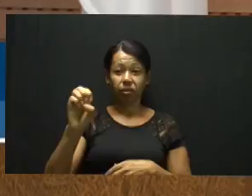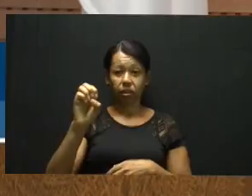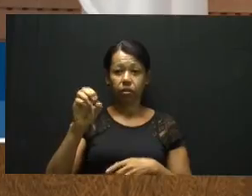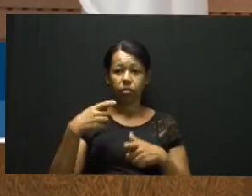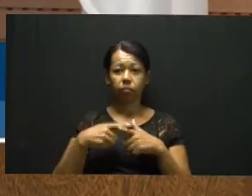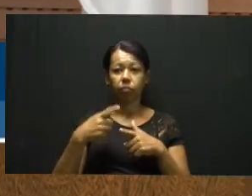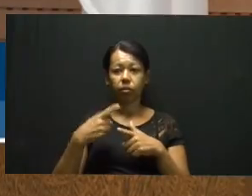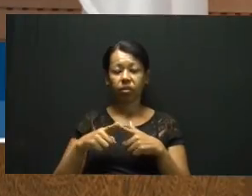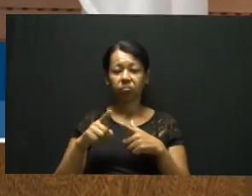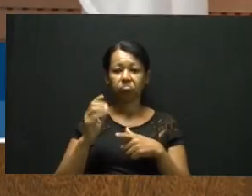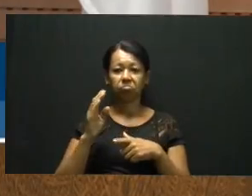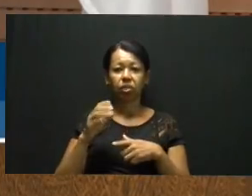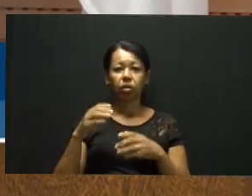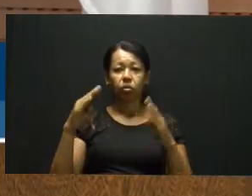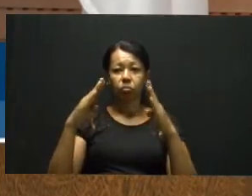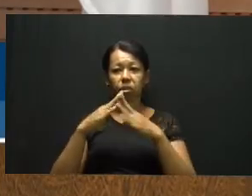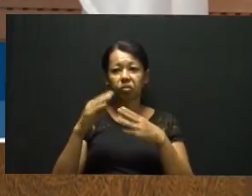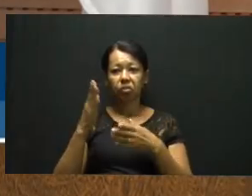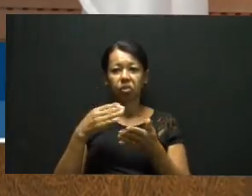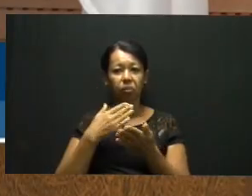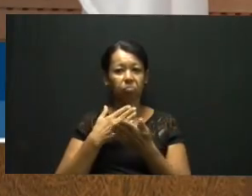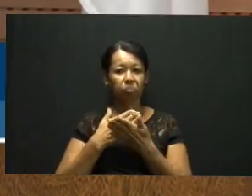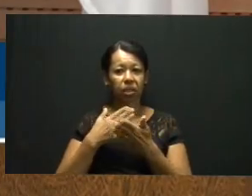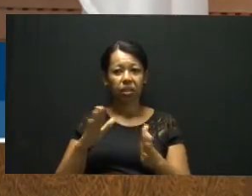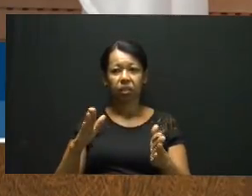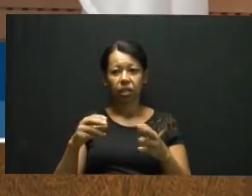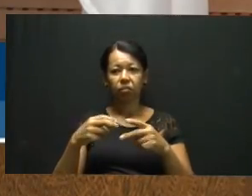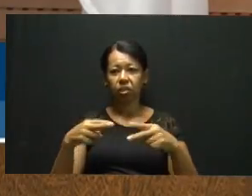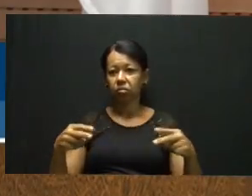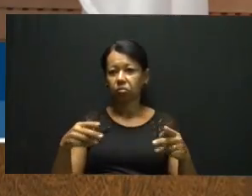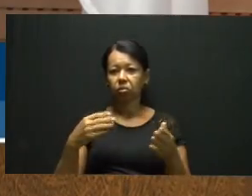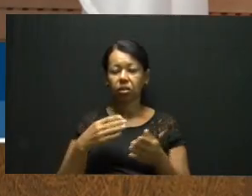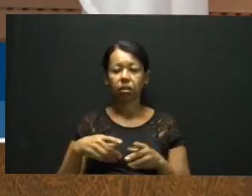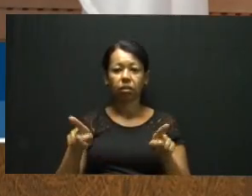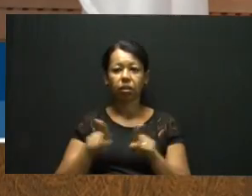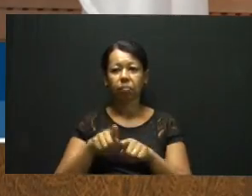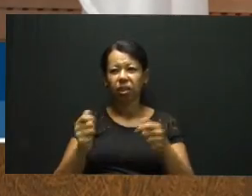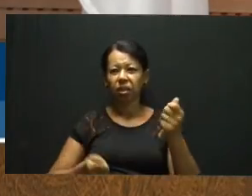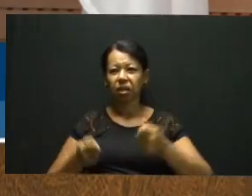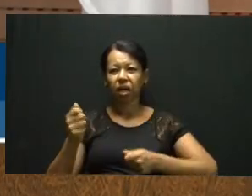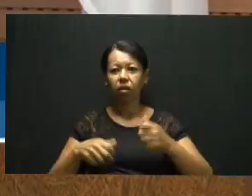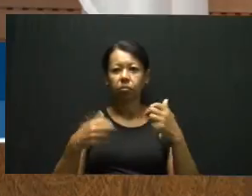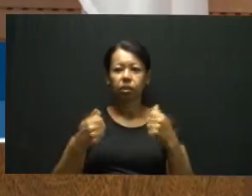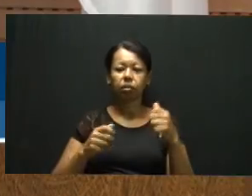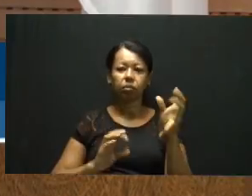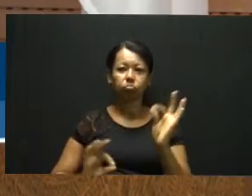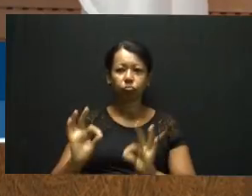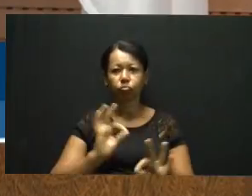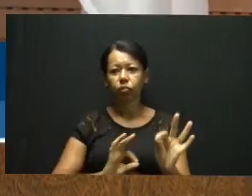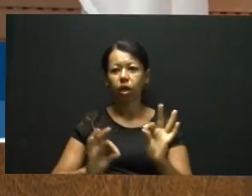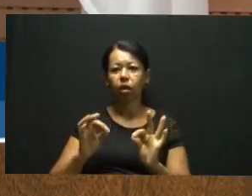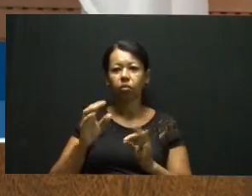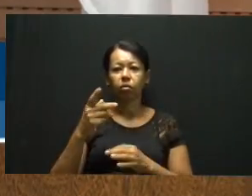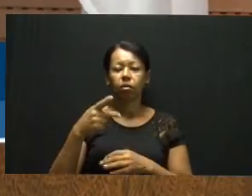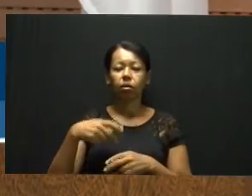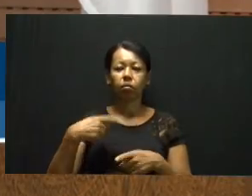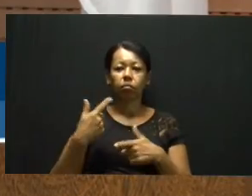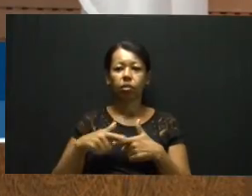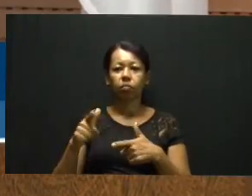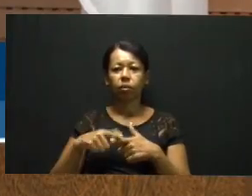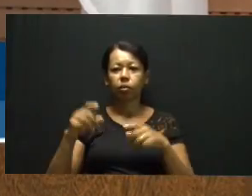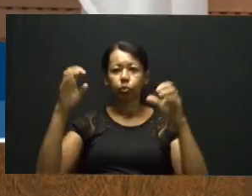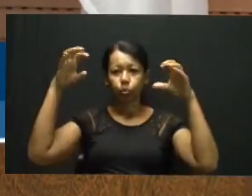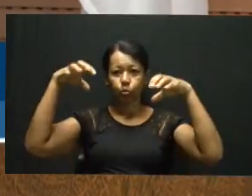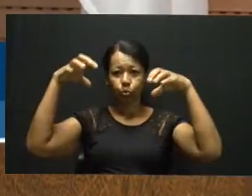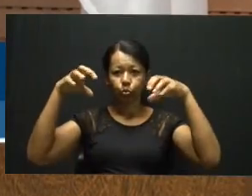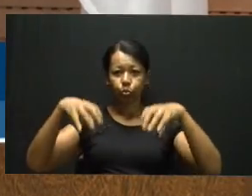de números de imóveis que perderam e veículos que tiveram que ser reparados em função das águas das enchentes